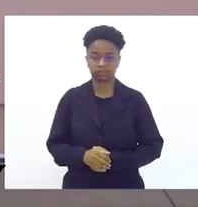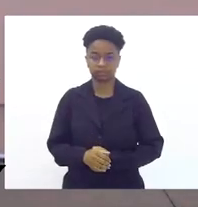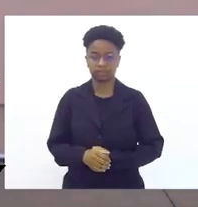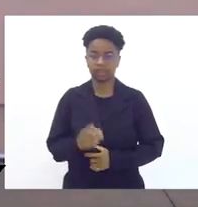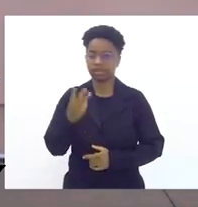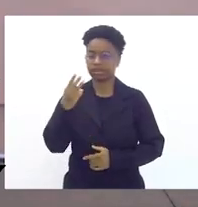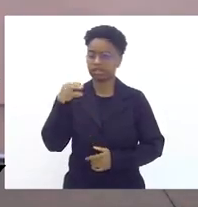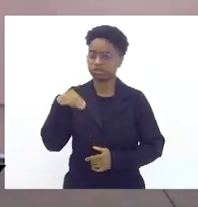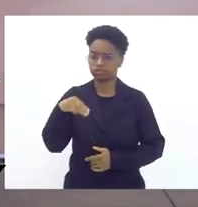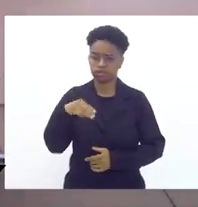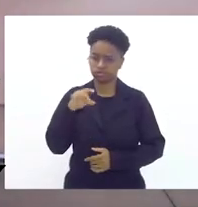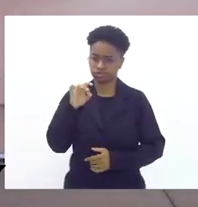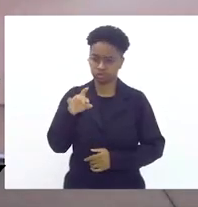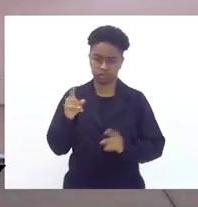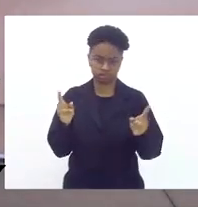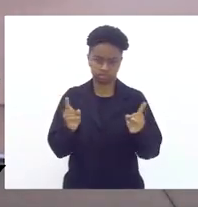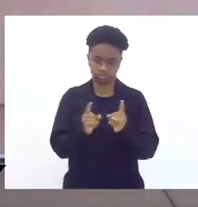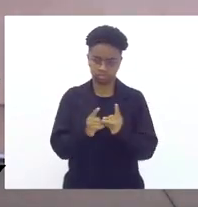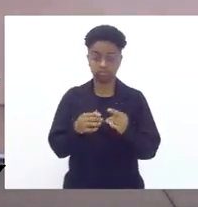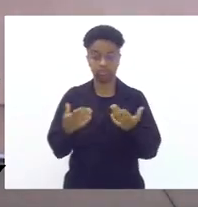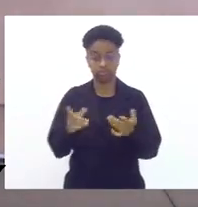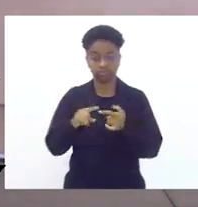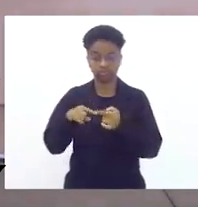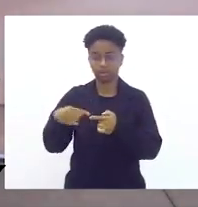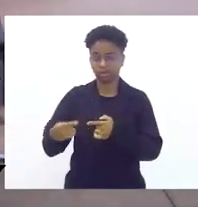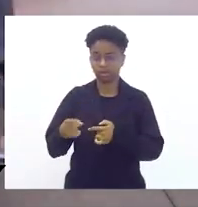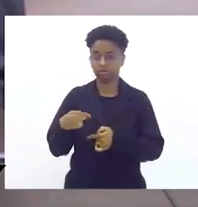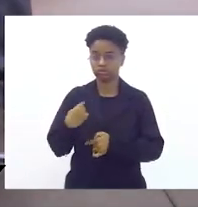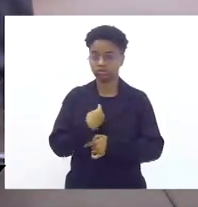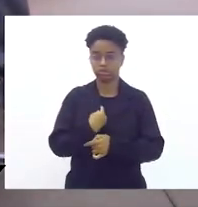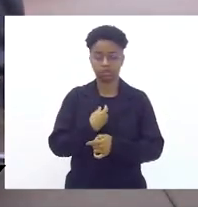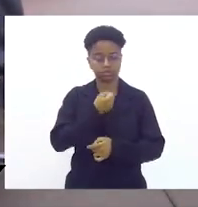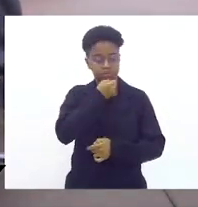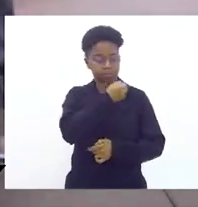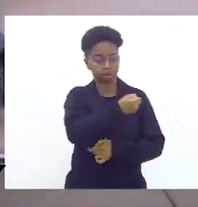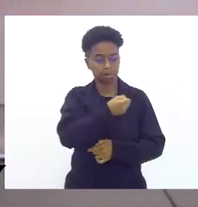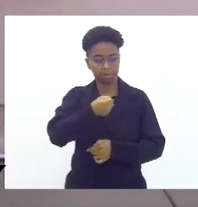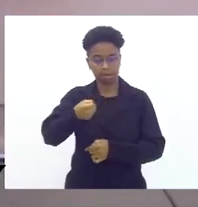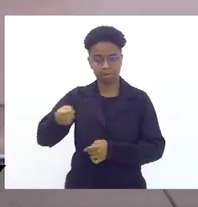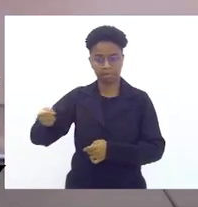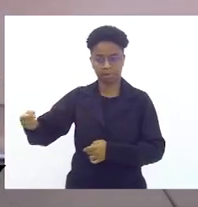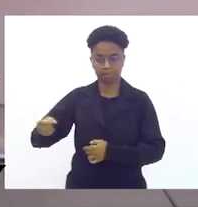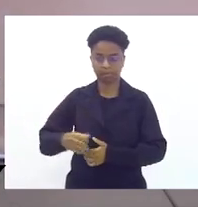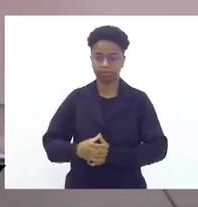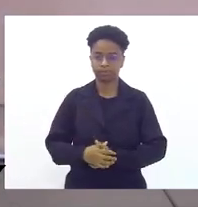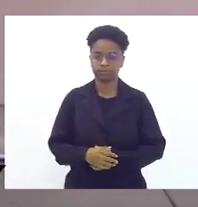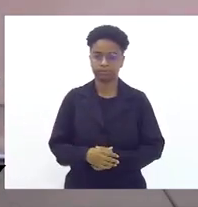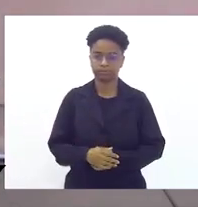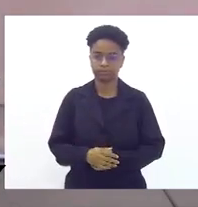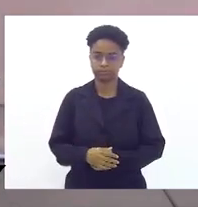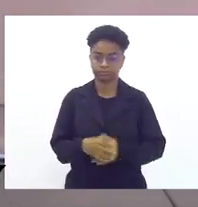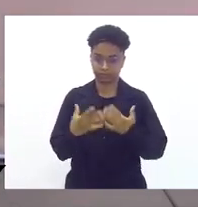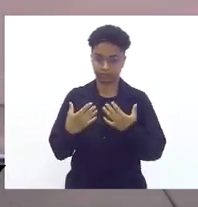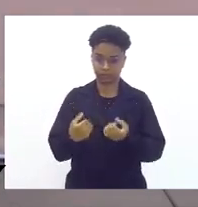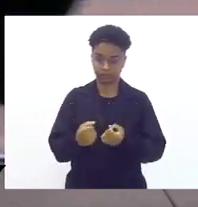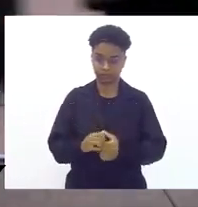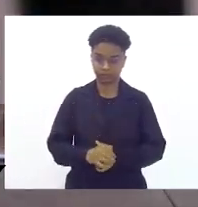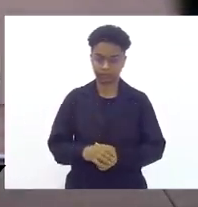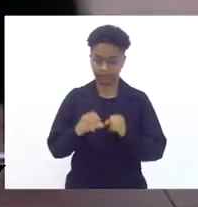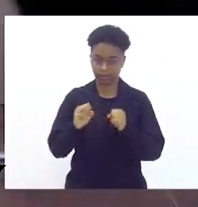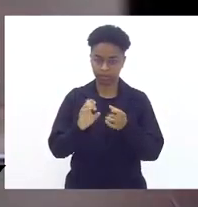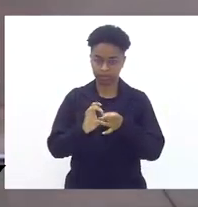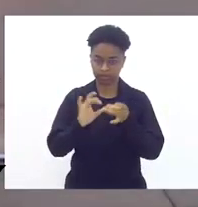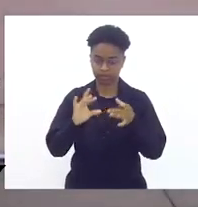três minutos e logo em seguida vamos passar a palavra aos integrantes da mesa Então vamos lá pode